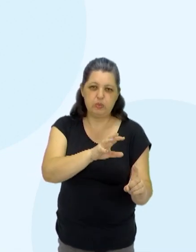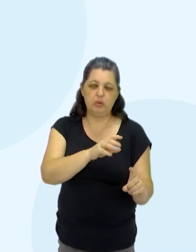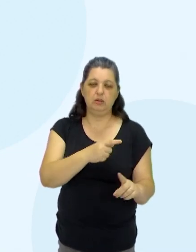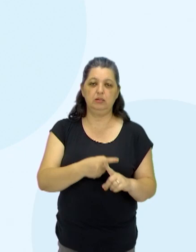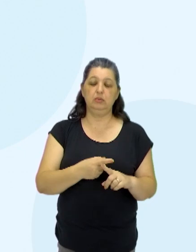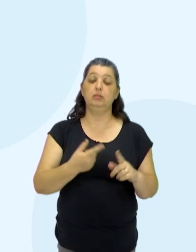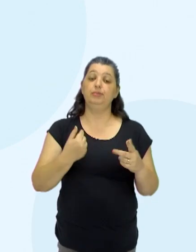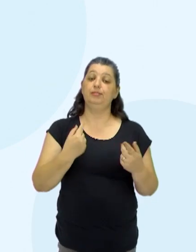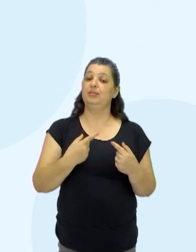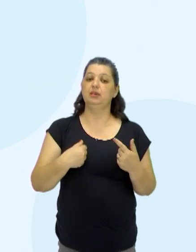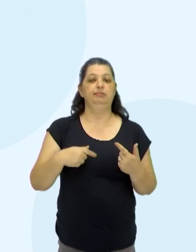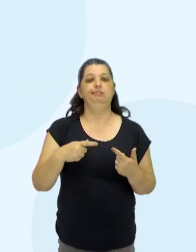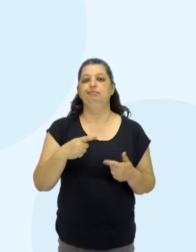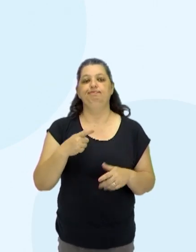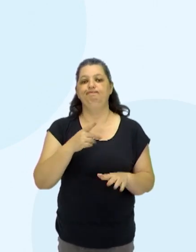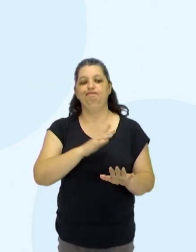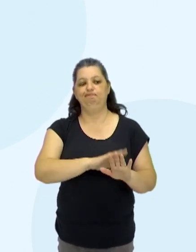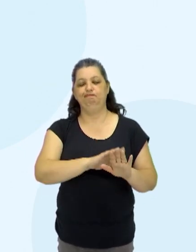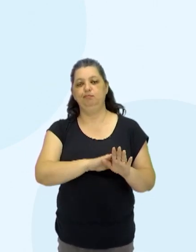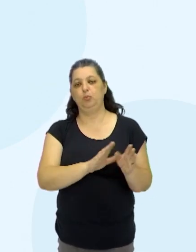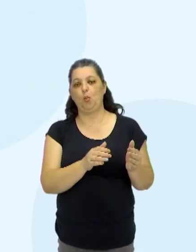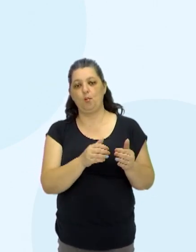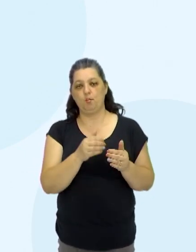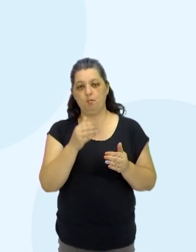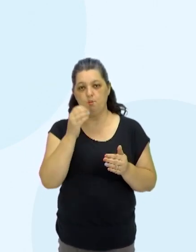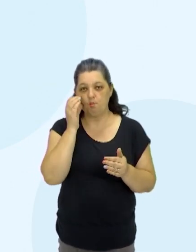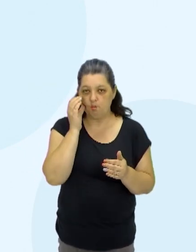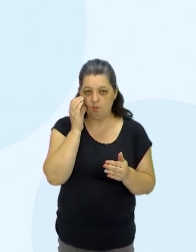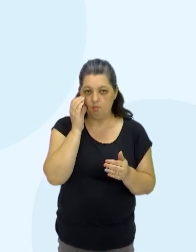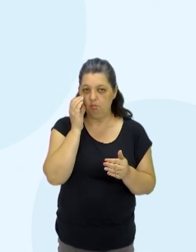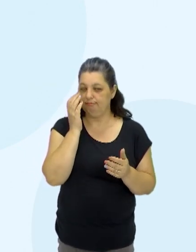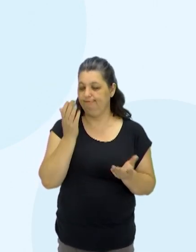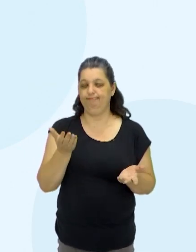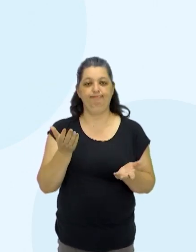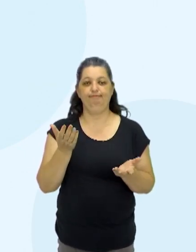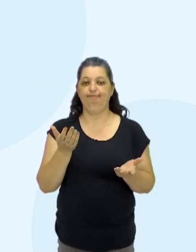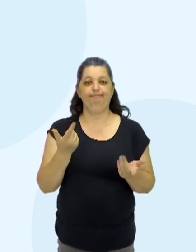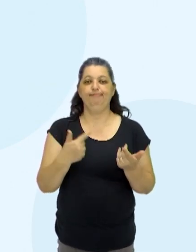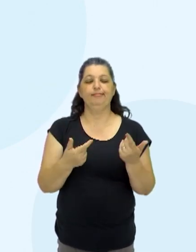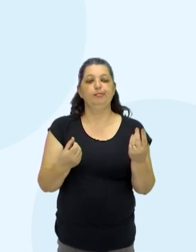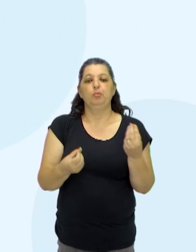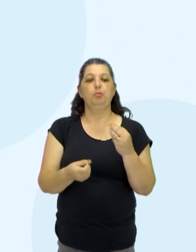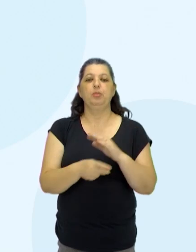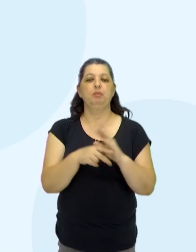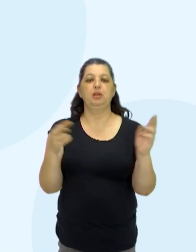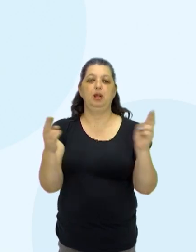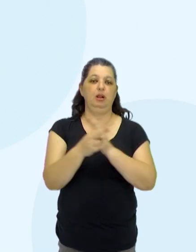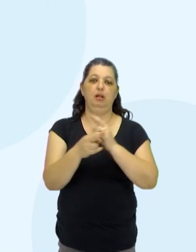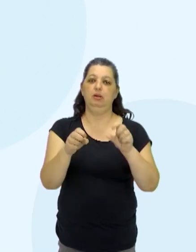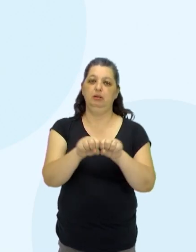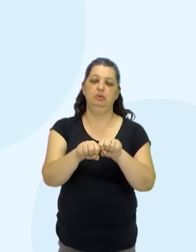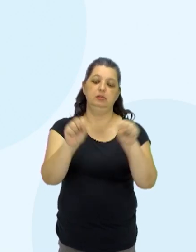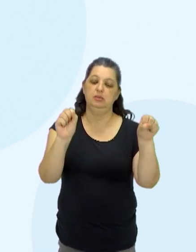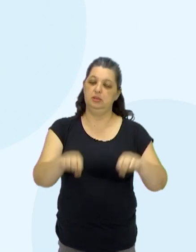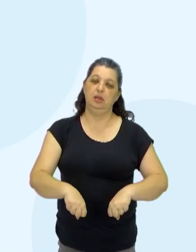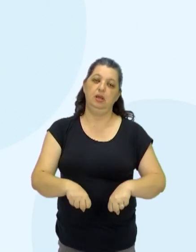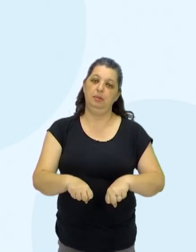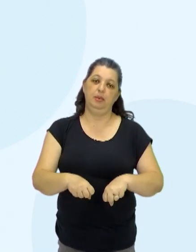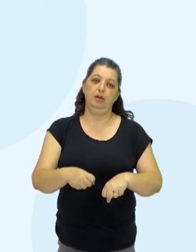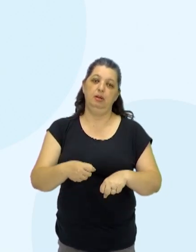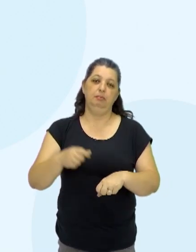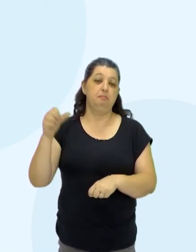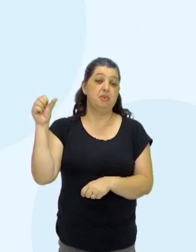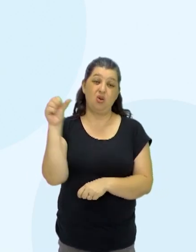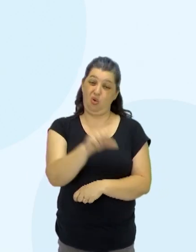pano, não dá para a gente relativizar um sistema que é mantido como